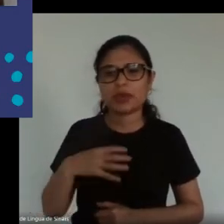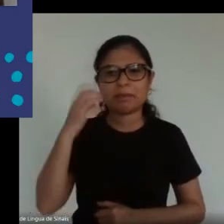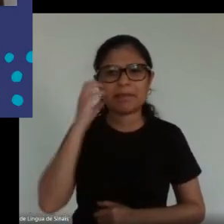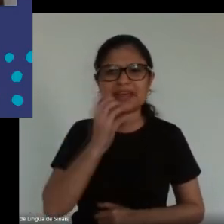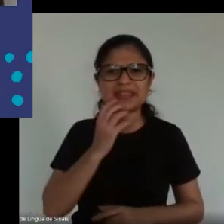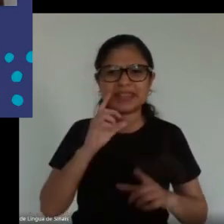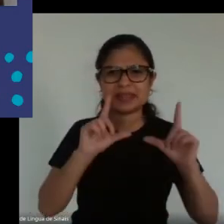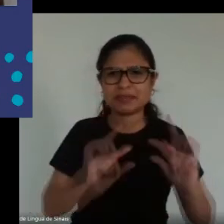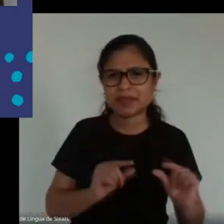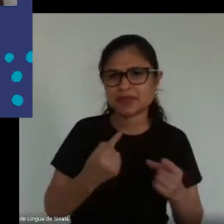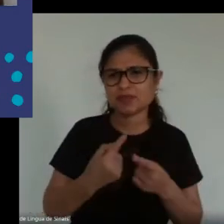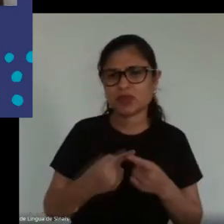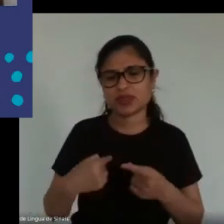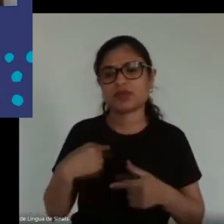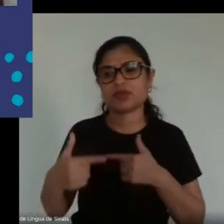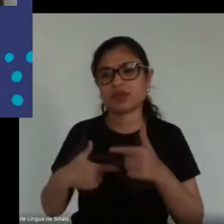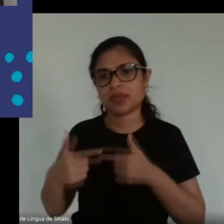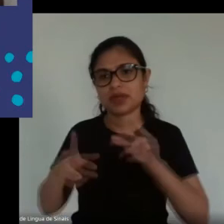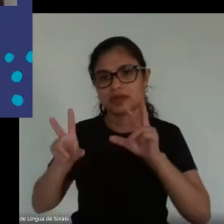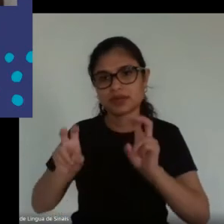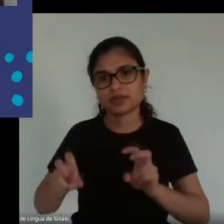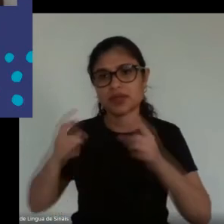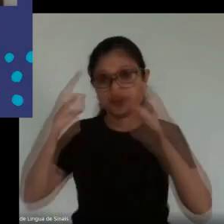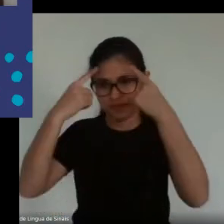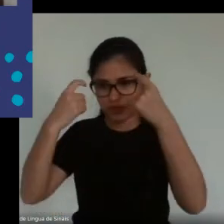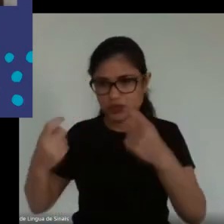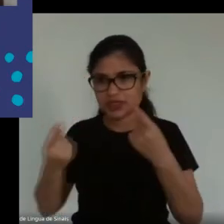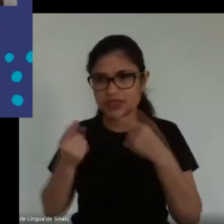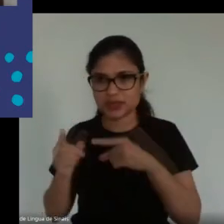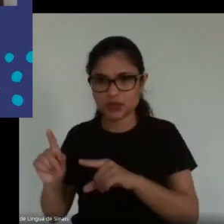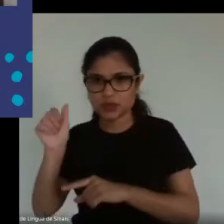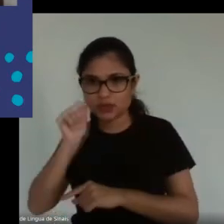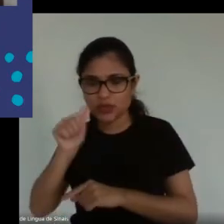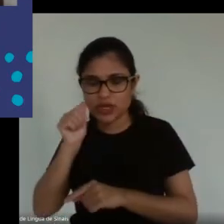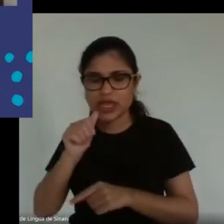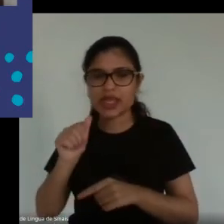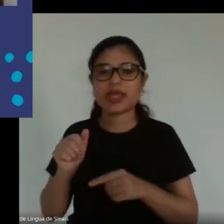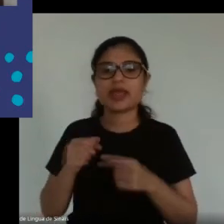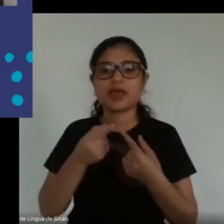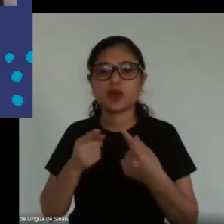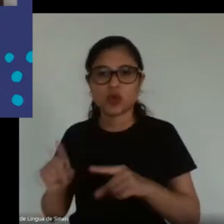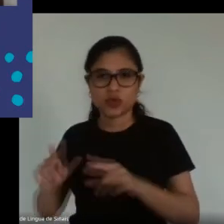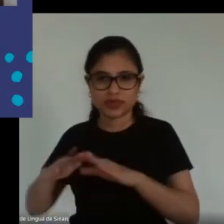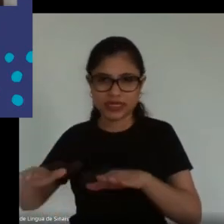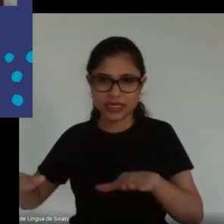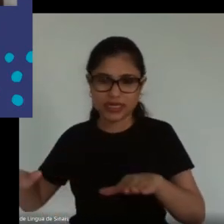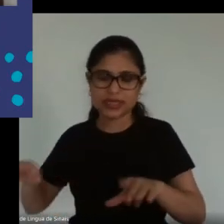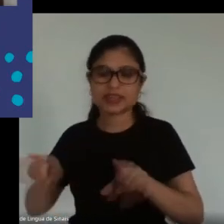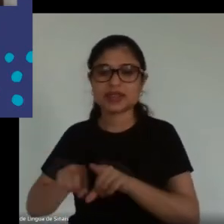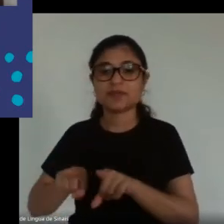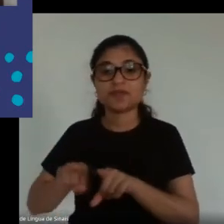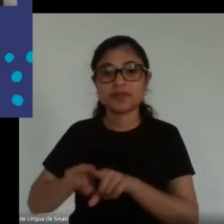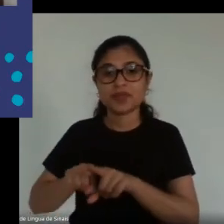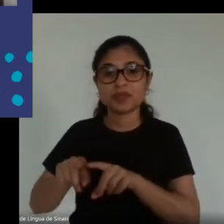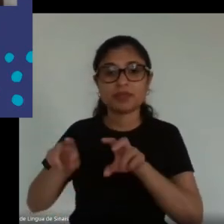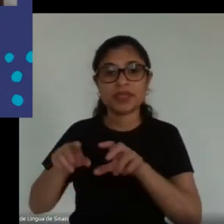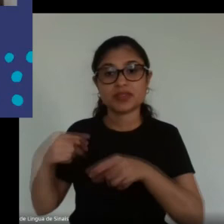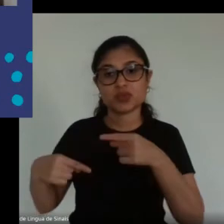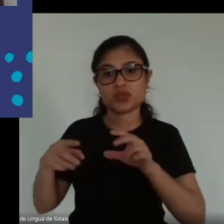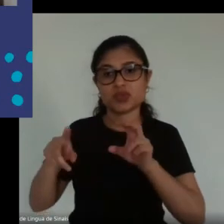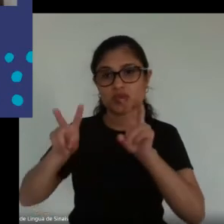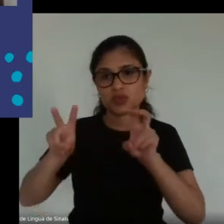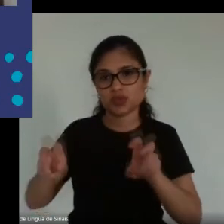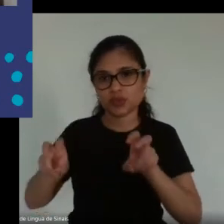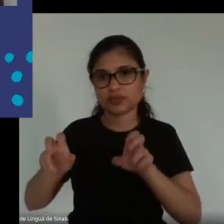mulher, da violência contra a criança e da discussão, né, da questão estrutural da escravidão